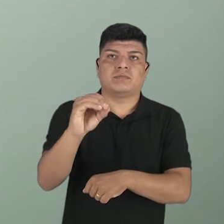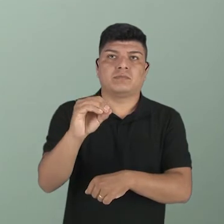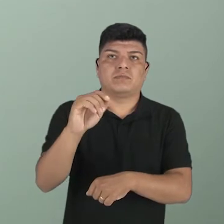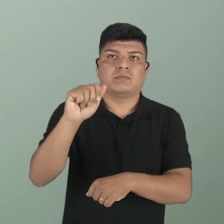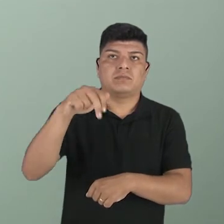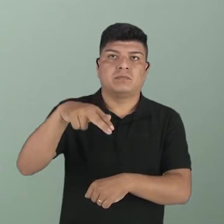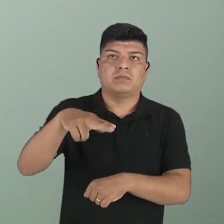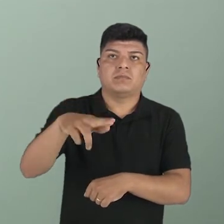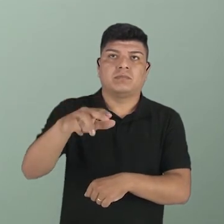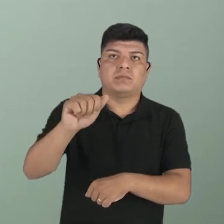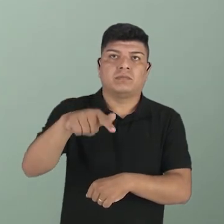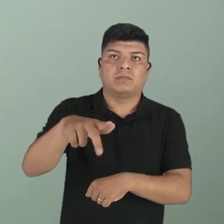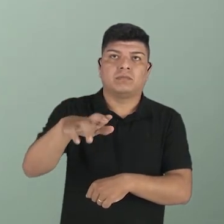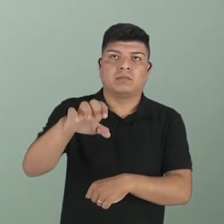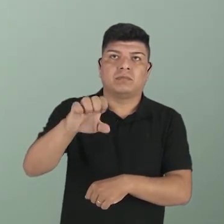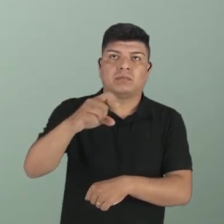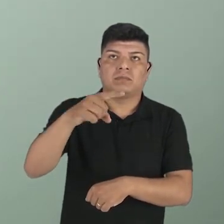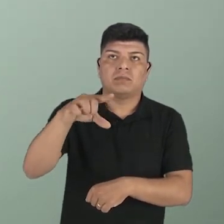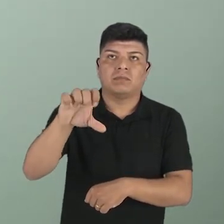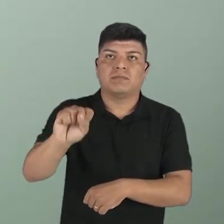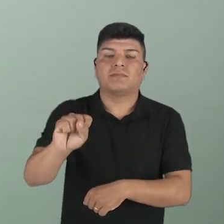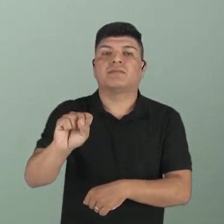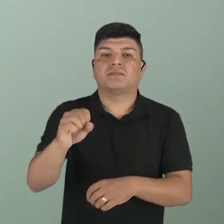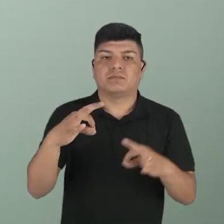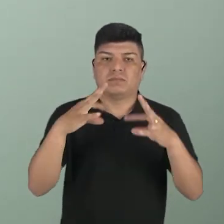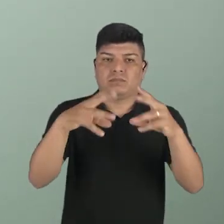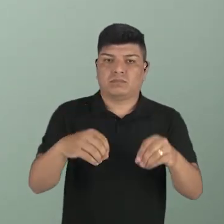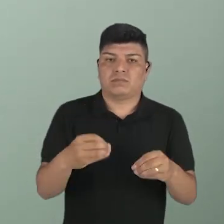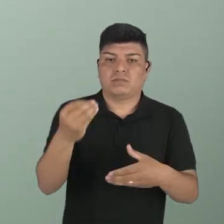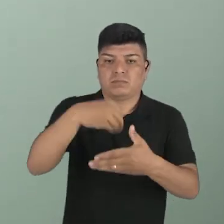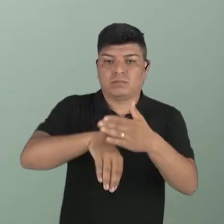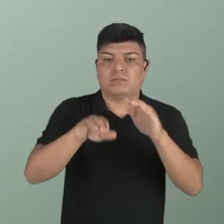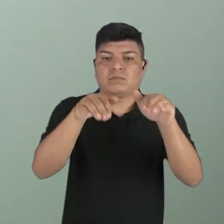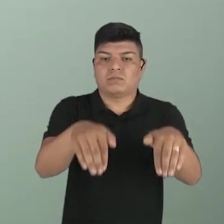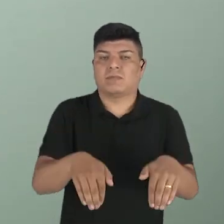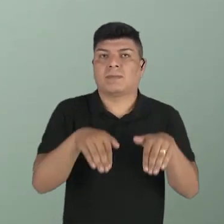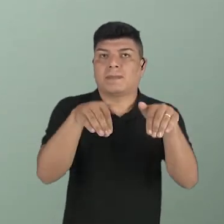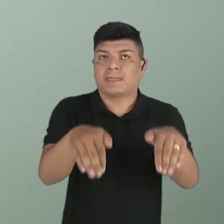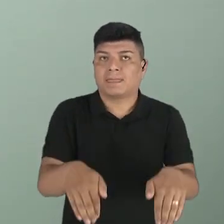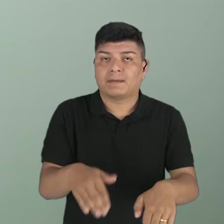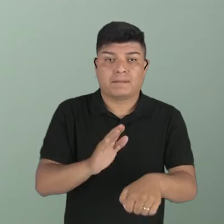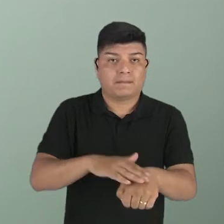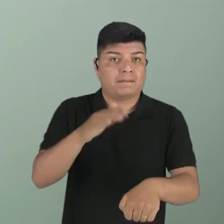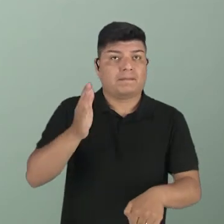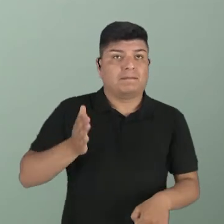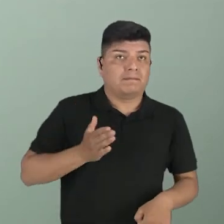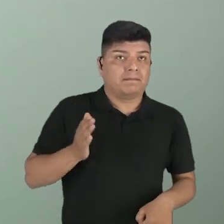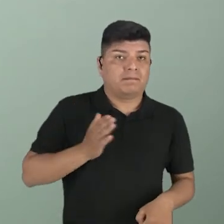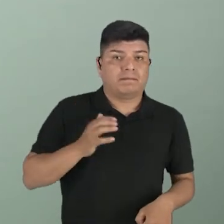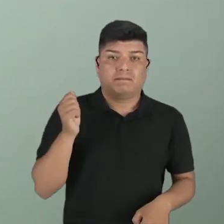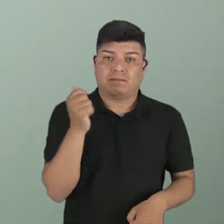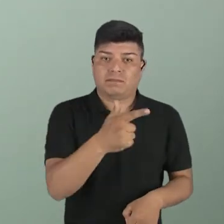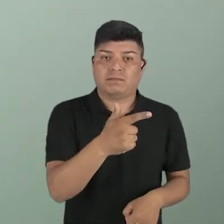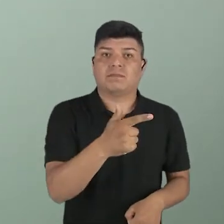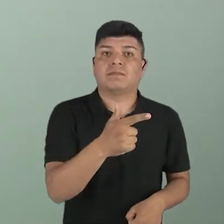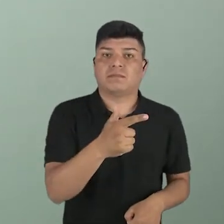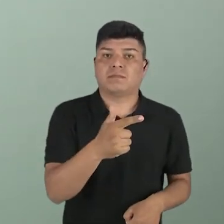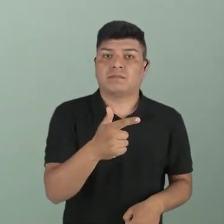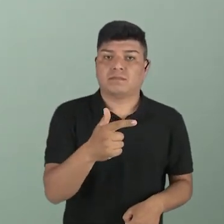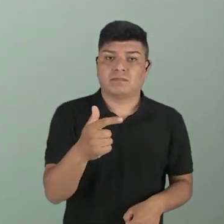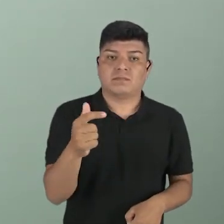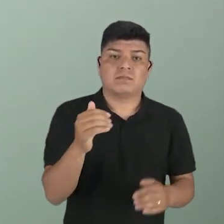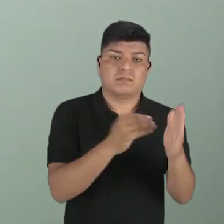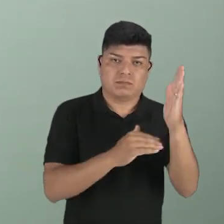exportar. Isso tudo aí dentro da Austrália, que é mais rico do que a